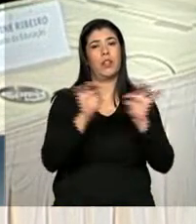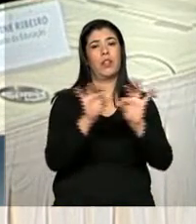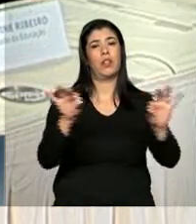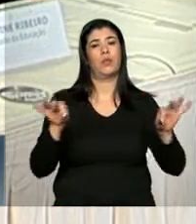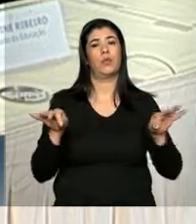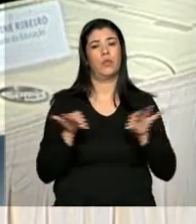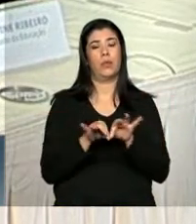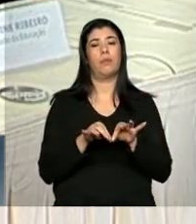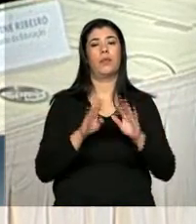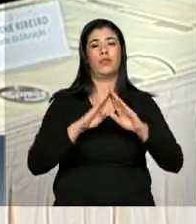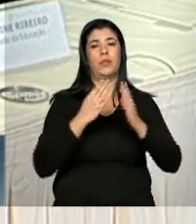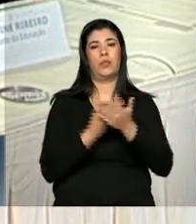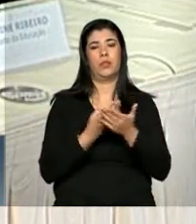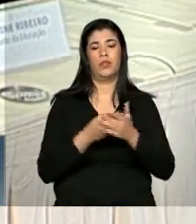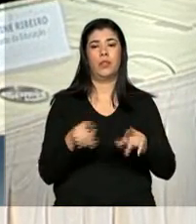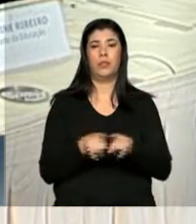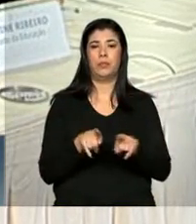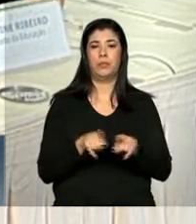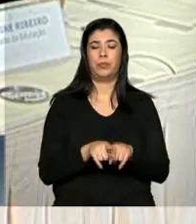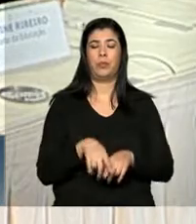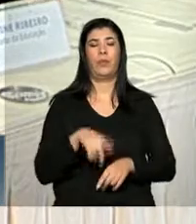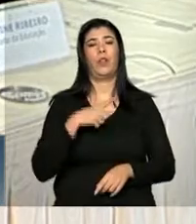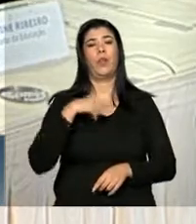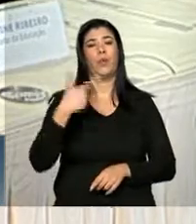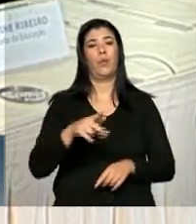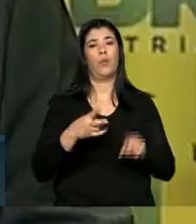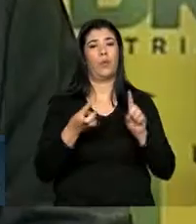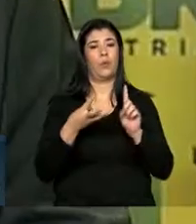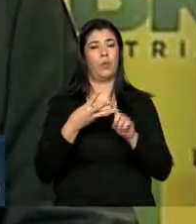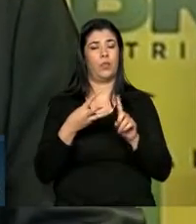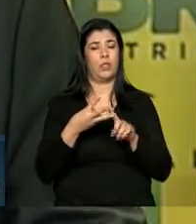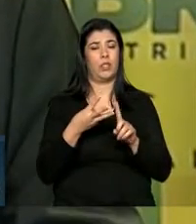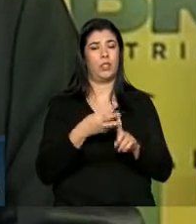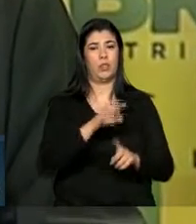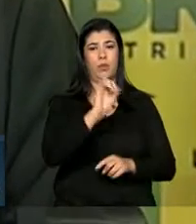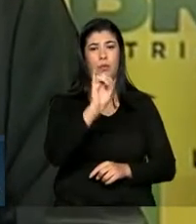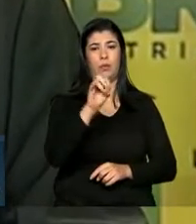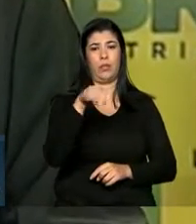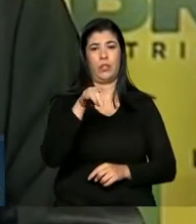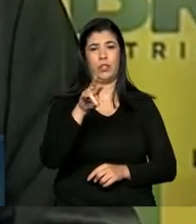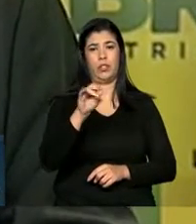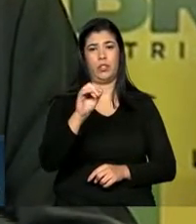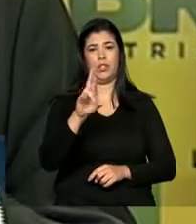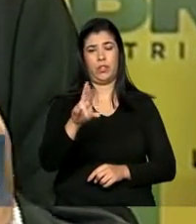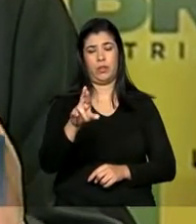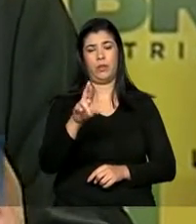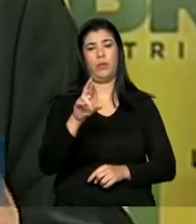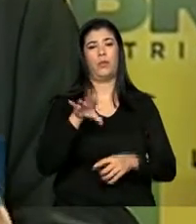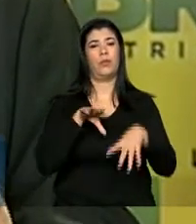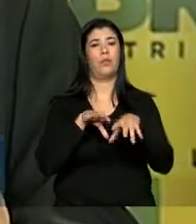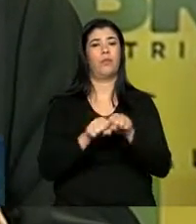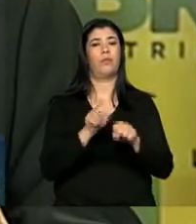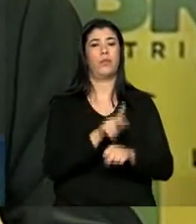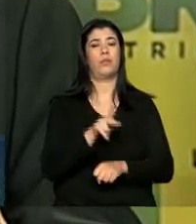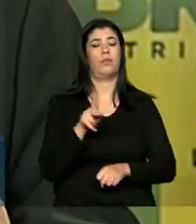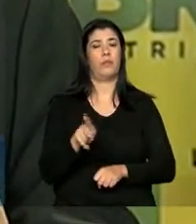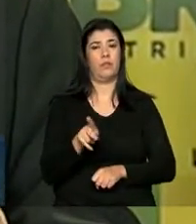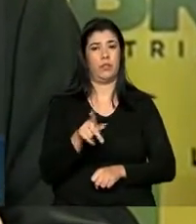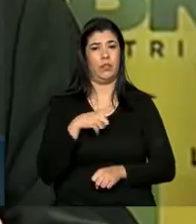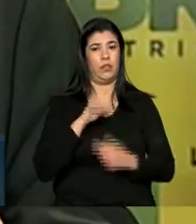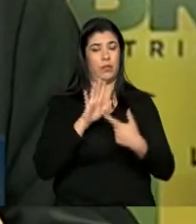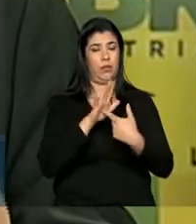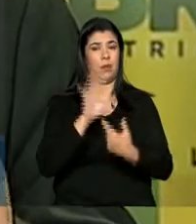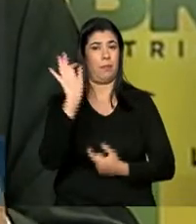Aqui, um indicador de formação docente. O INEP já divulgou desde o ano passado. Nós estamos referindo aqui ao percentual